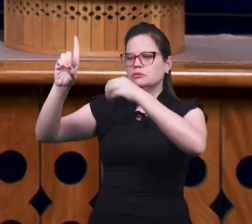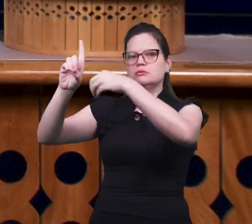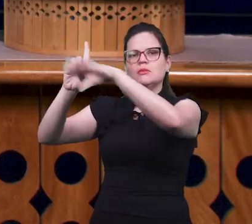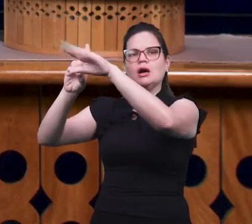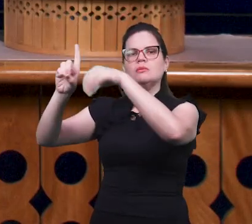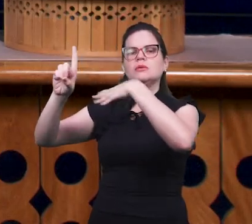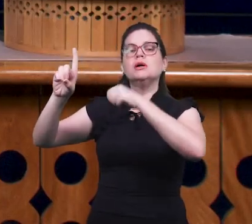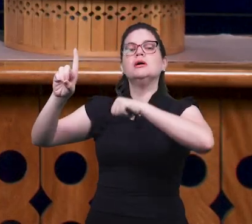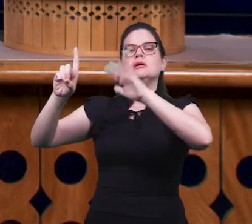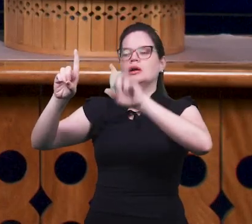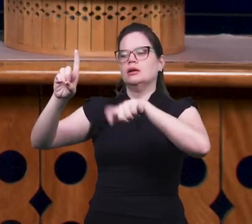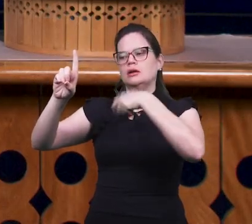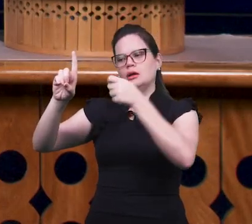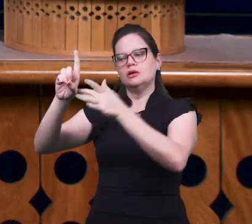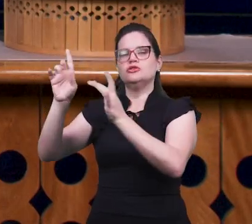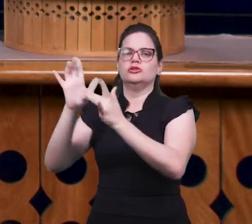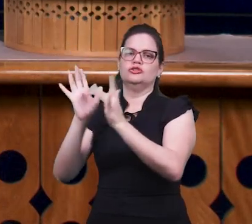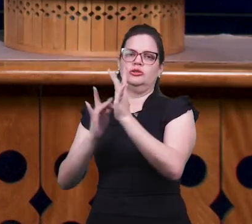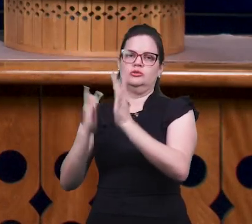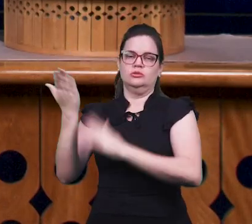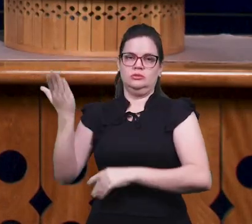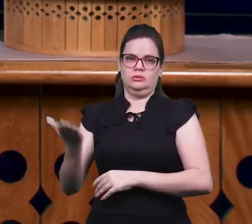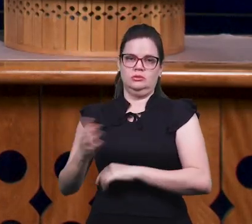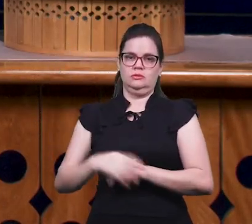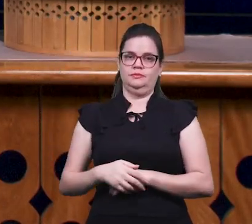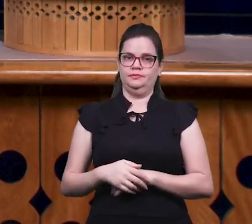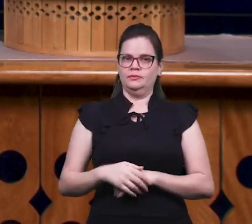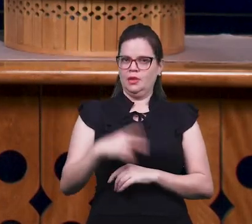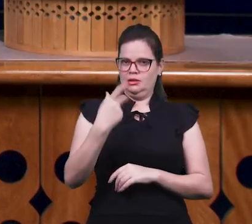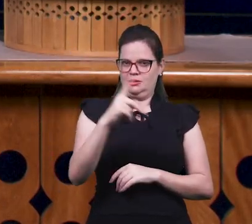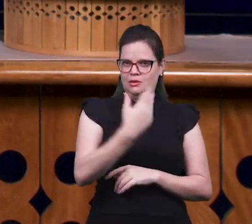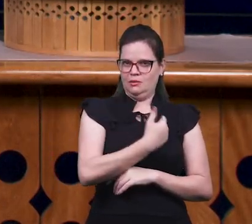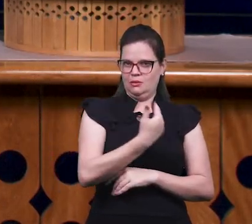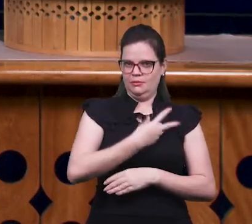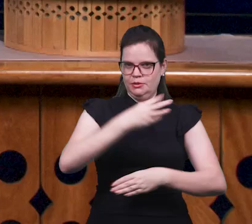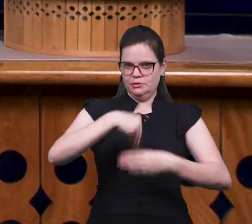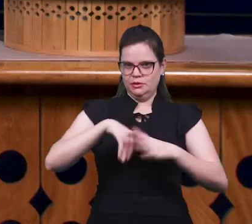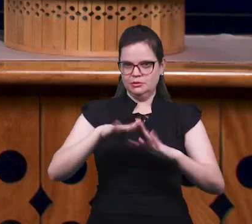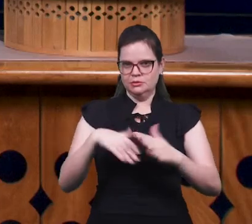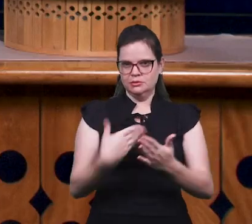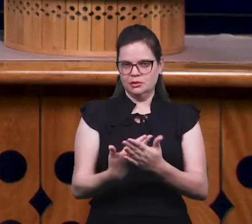Através do seu colega na sua escola, ele pode achar que